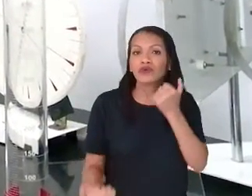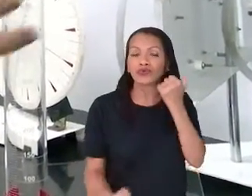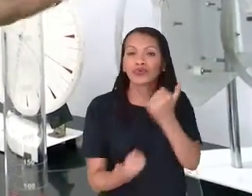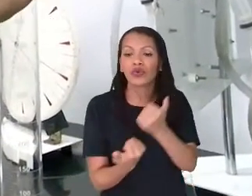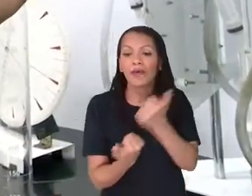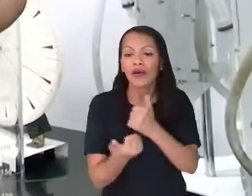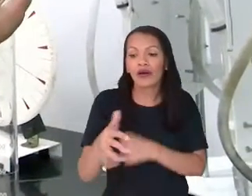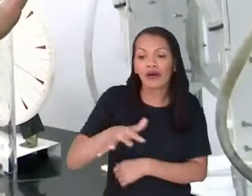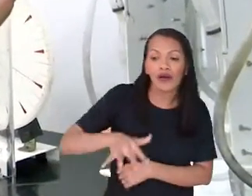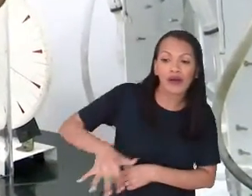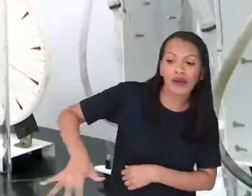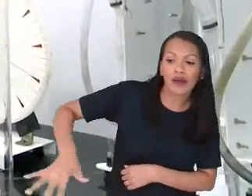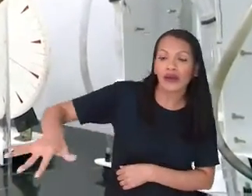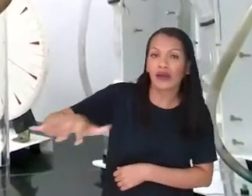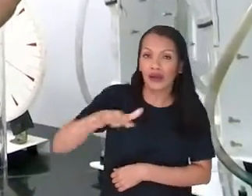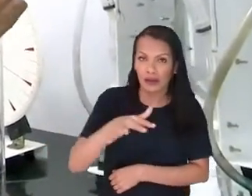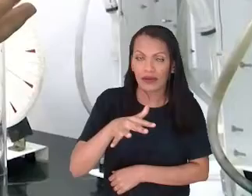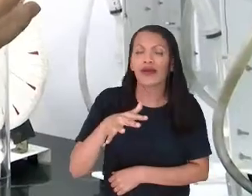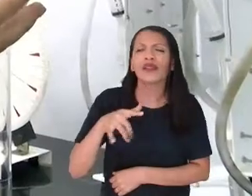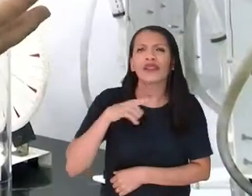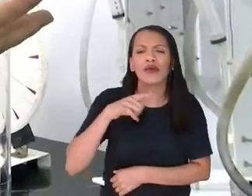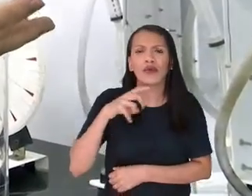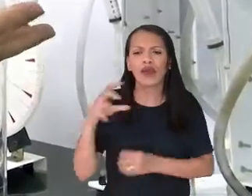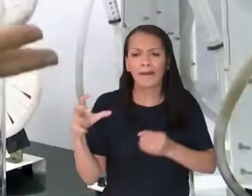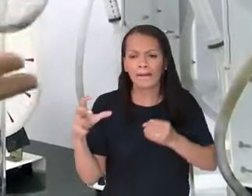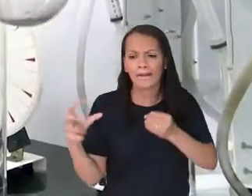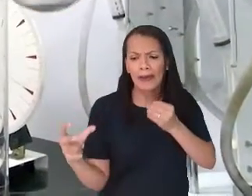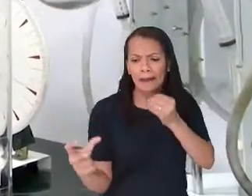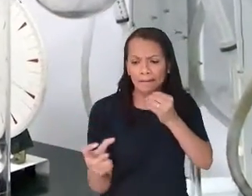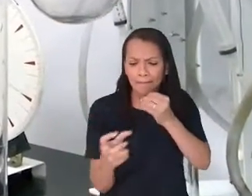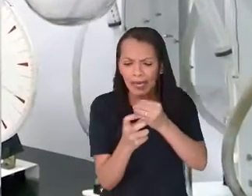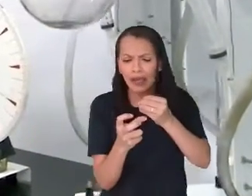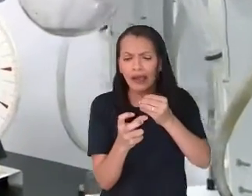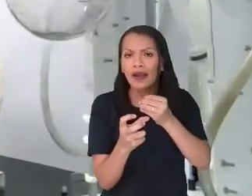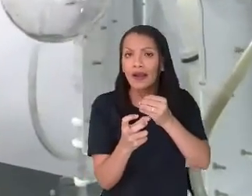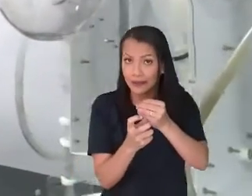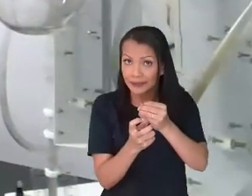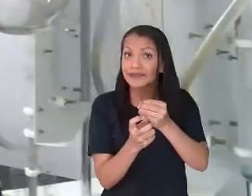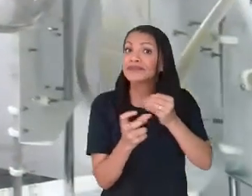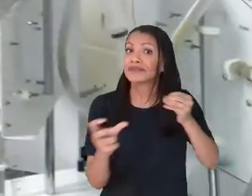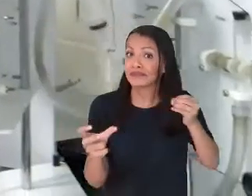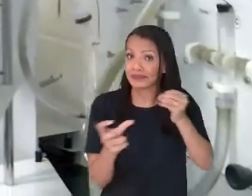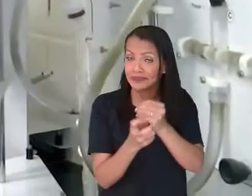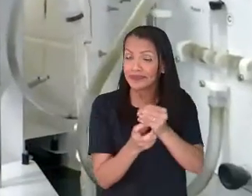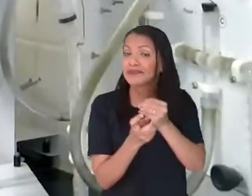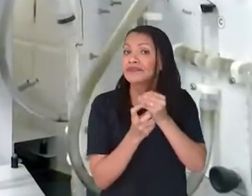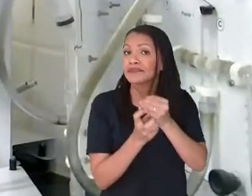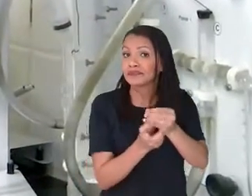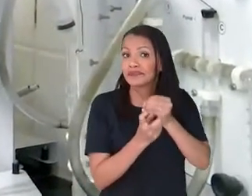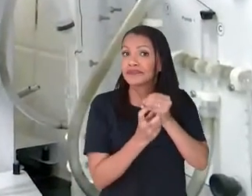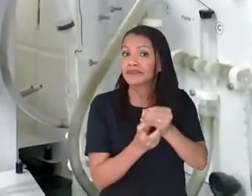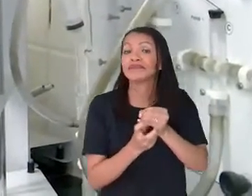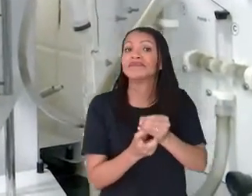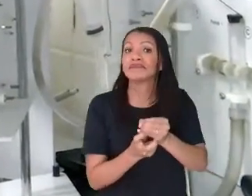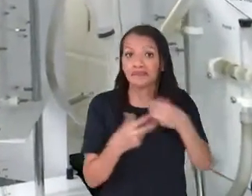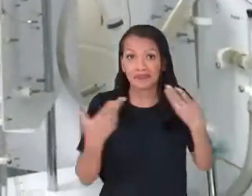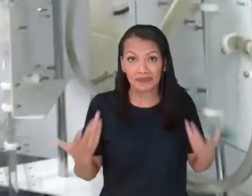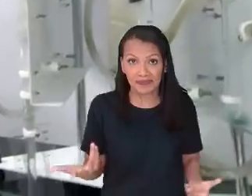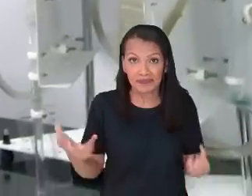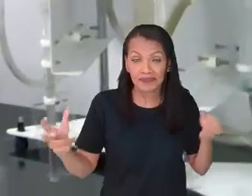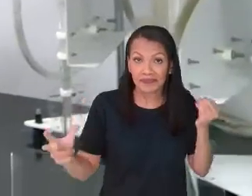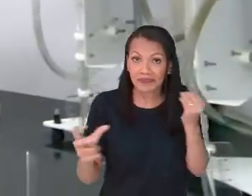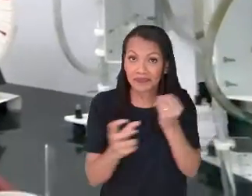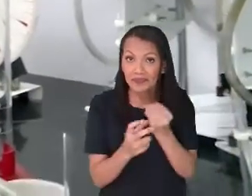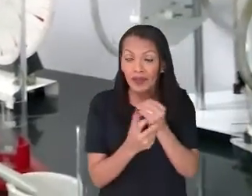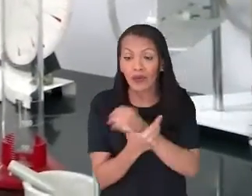universal. Ele tem como se fosse uma garra, um pegador de roupas, que ele vai ficar segurando. E aí, vou